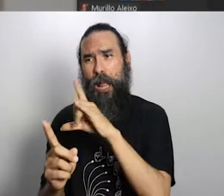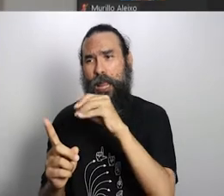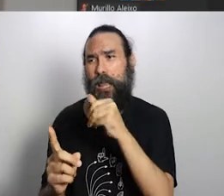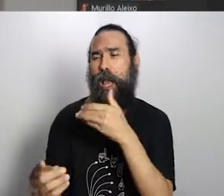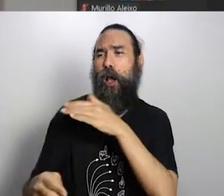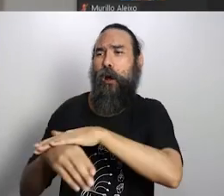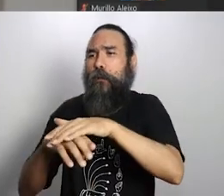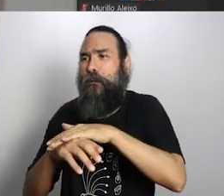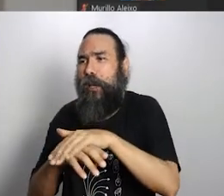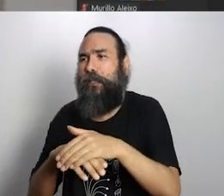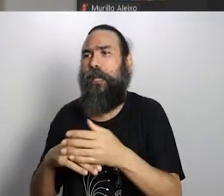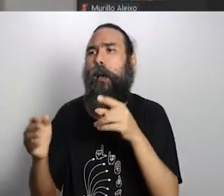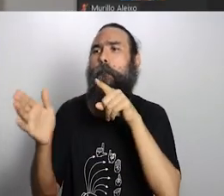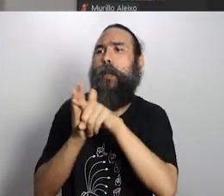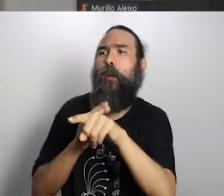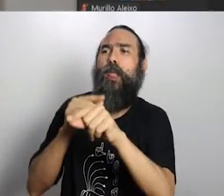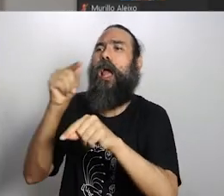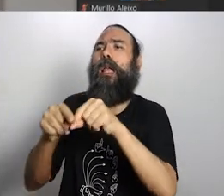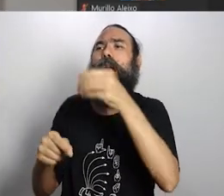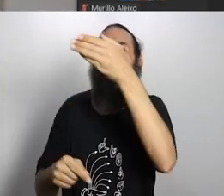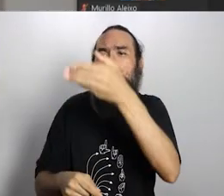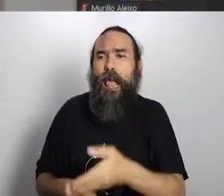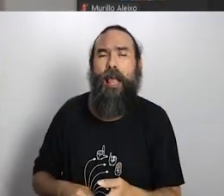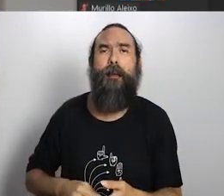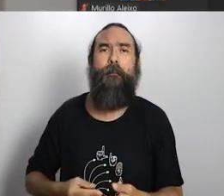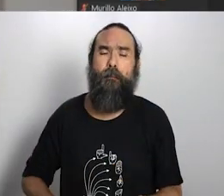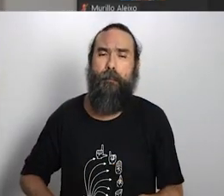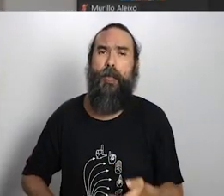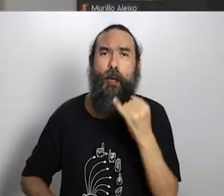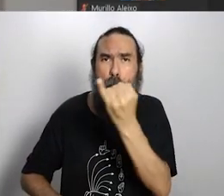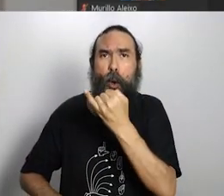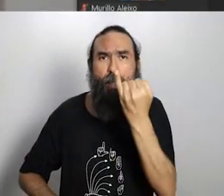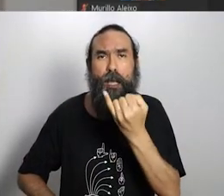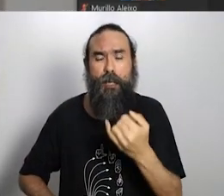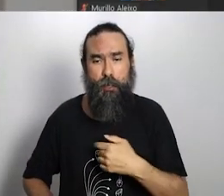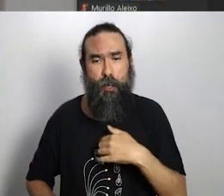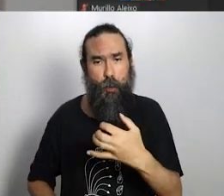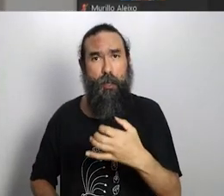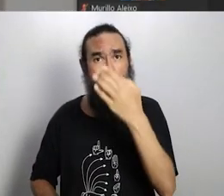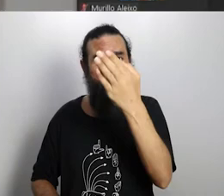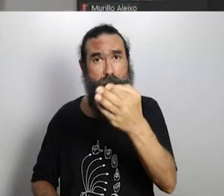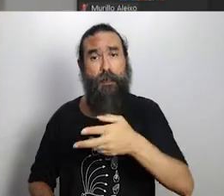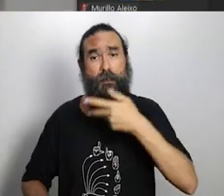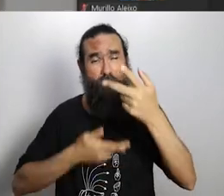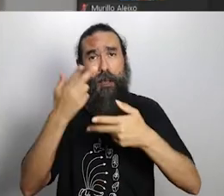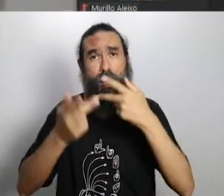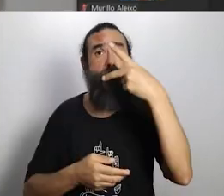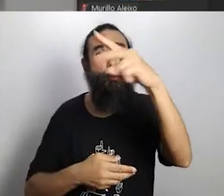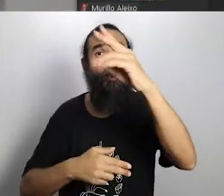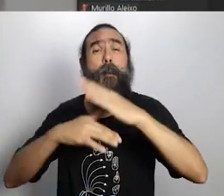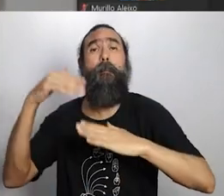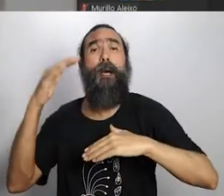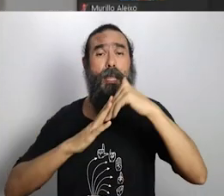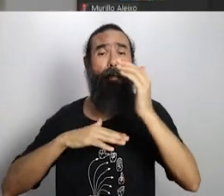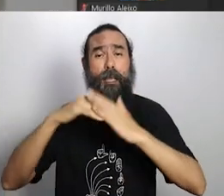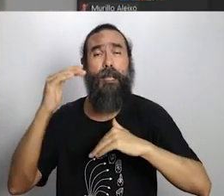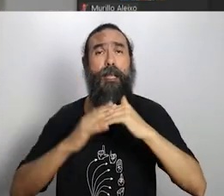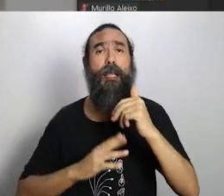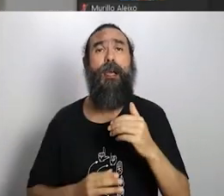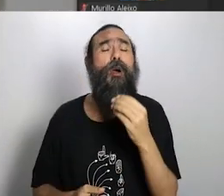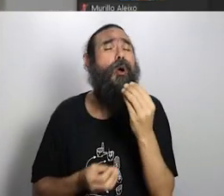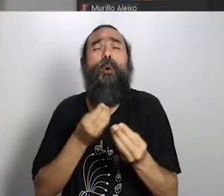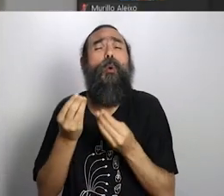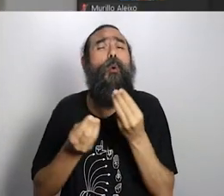sua maneira, de maneira sucinta, como é ser produtor de um artista da cultura popular. Entendeu? Como